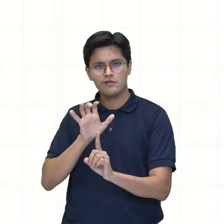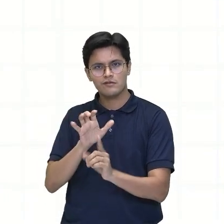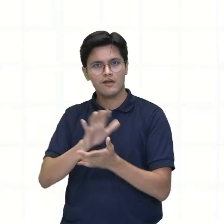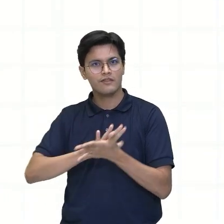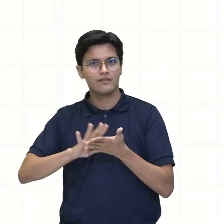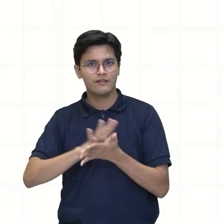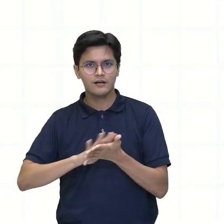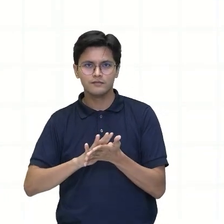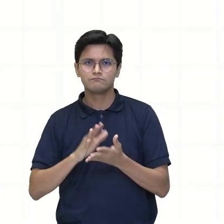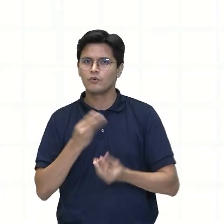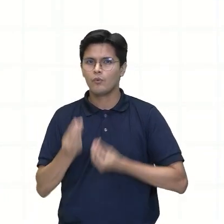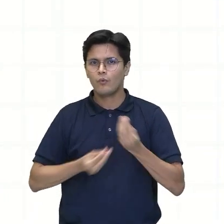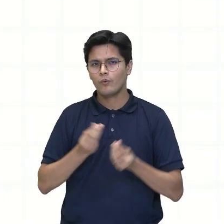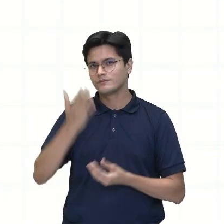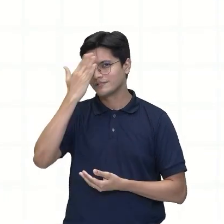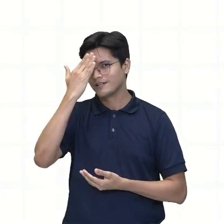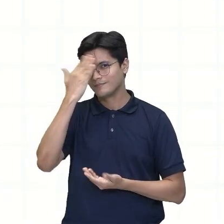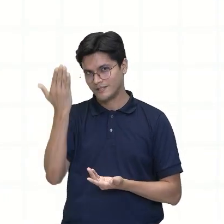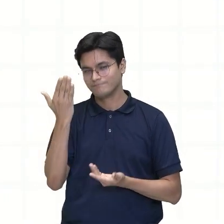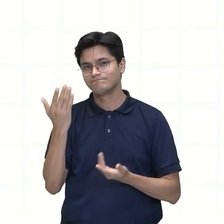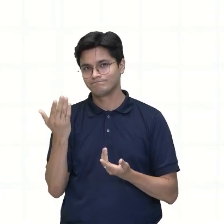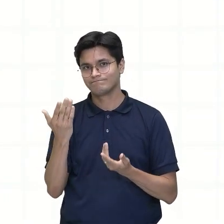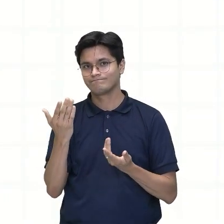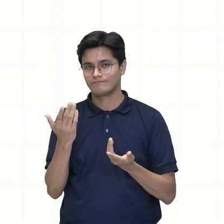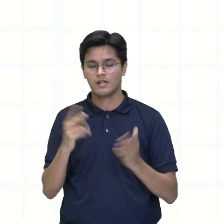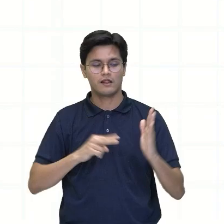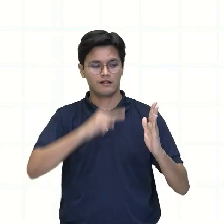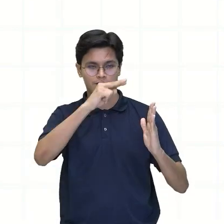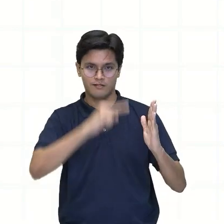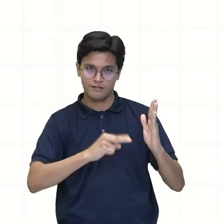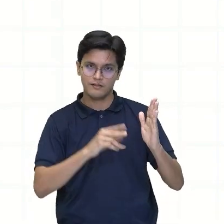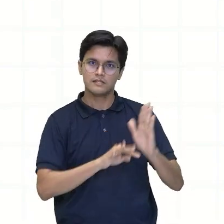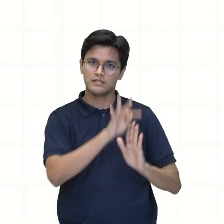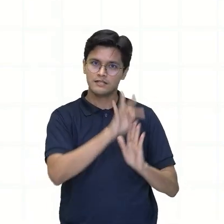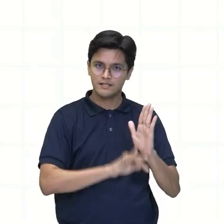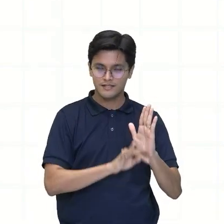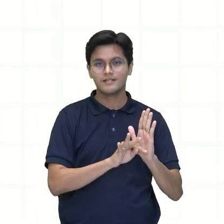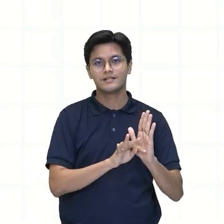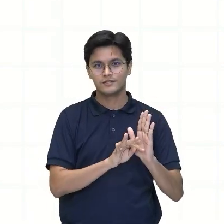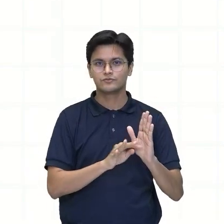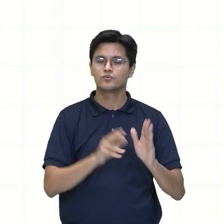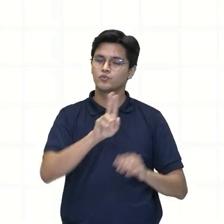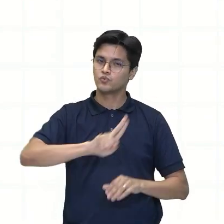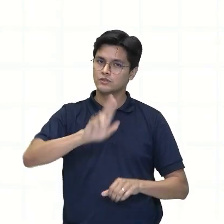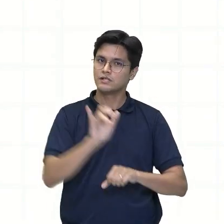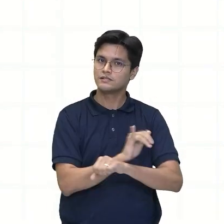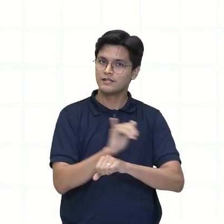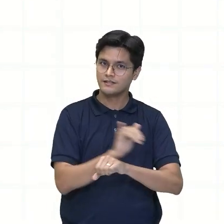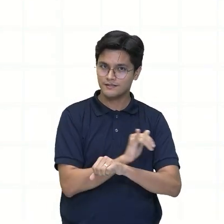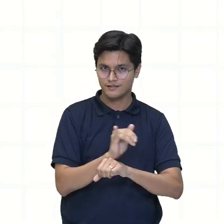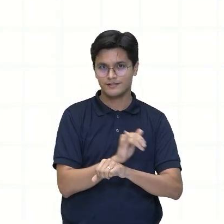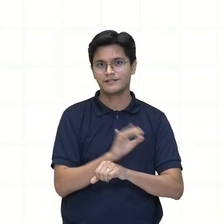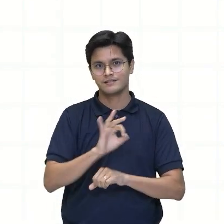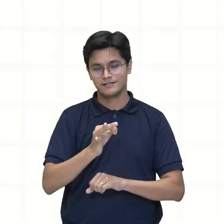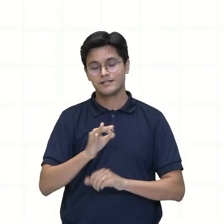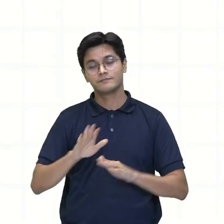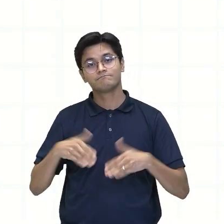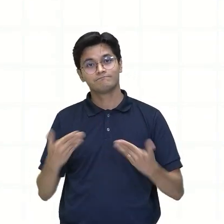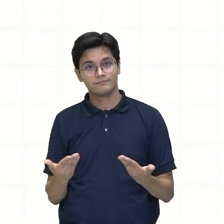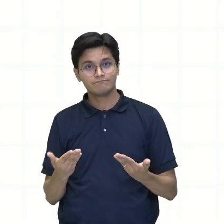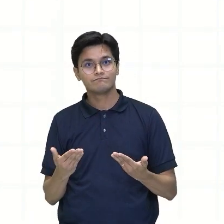textos sempre são grandes, assim mesmo, para a gente ficar preocupado, mas como a gente sabe trabalhar, né, a